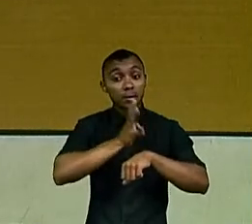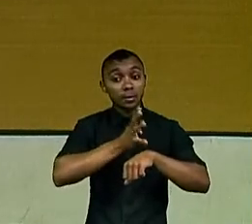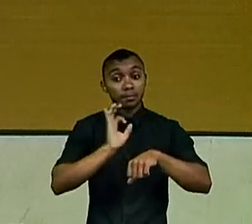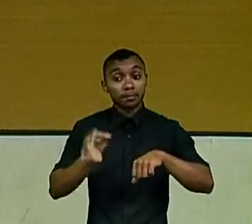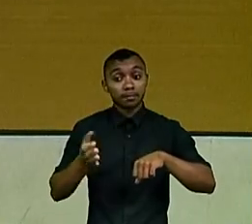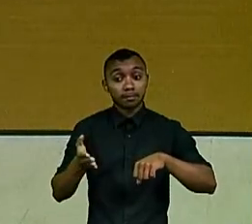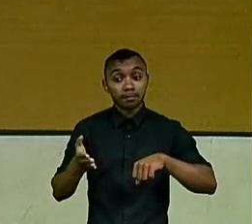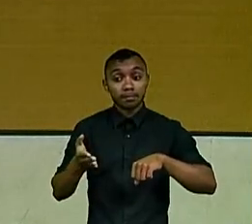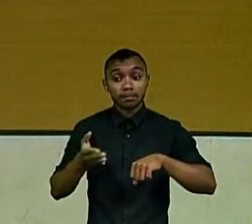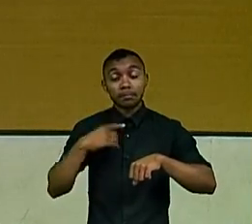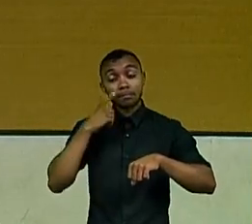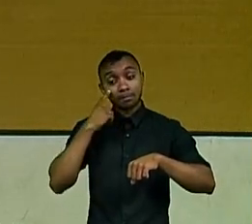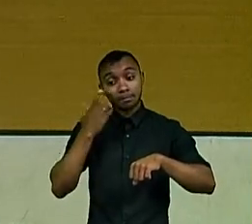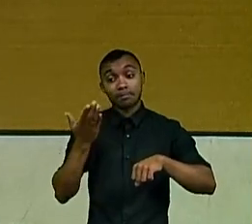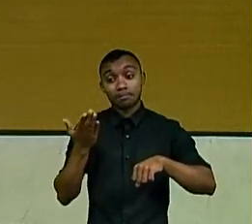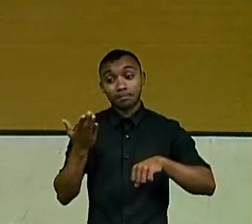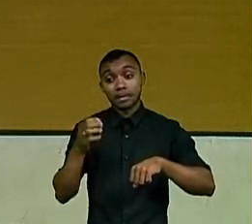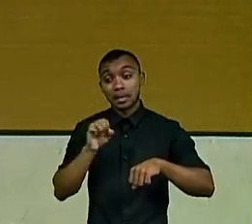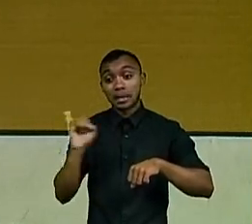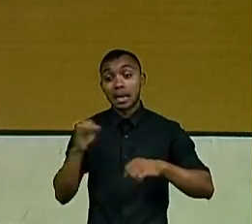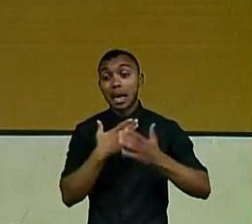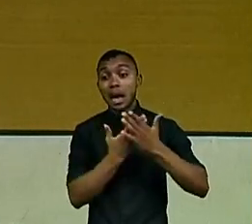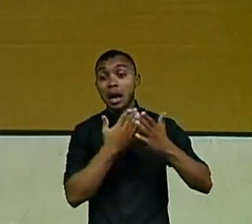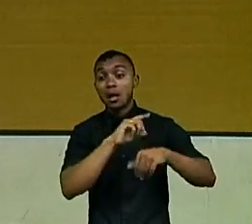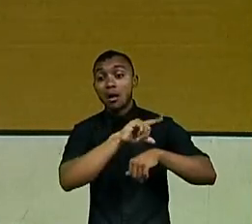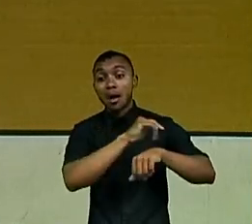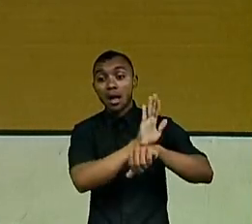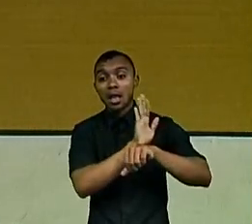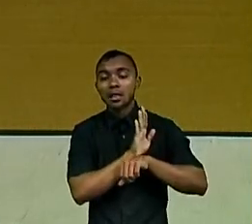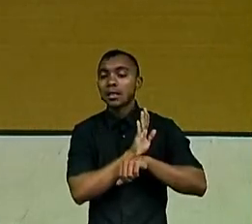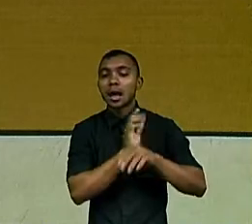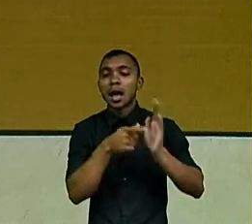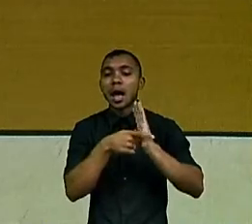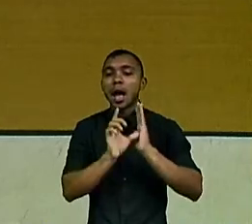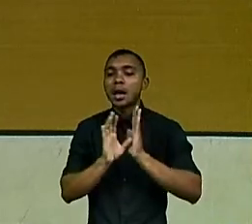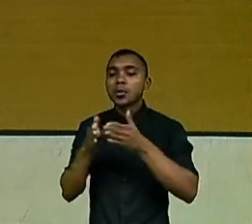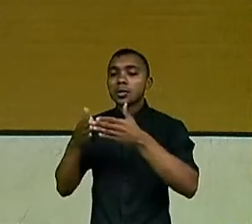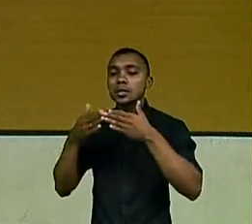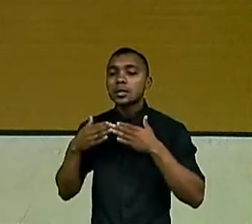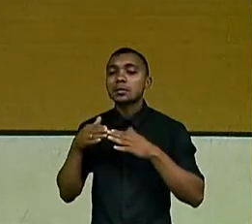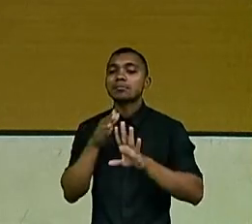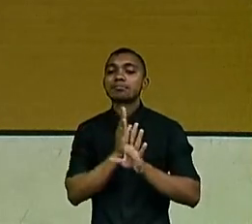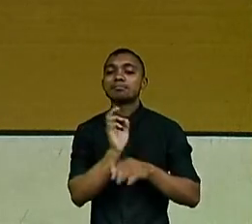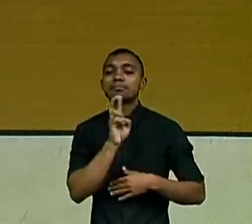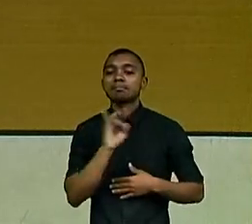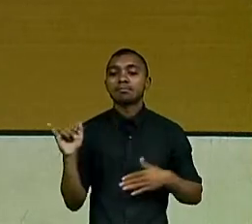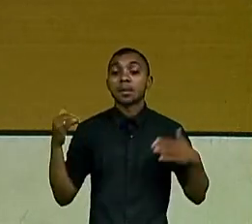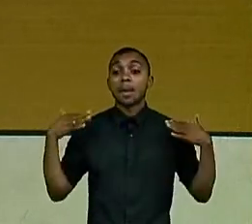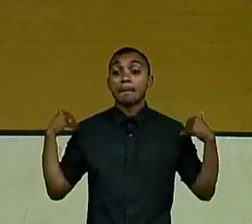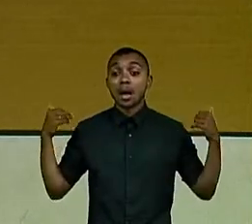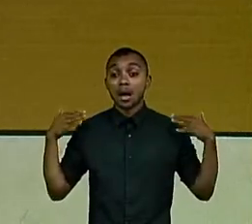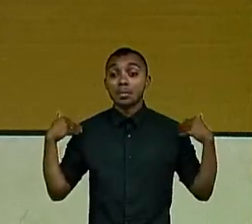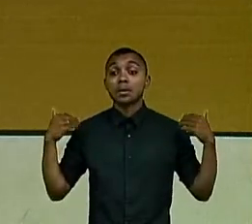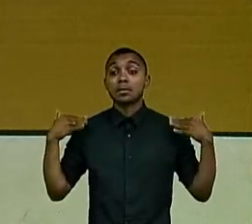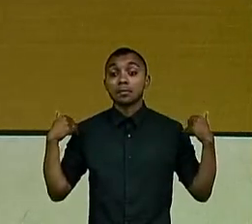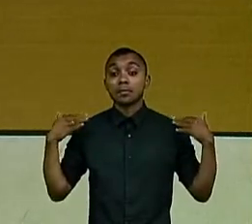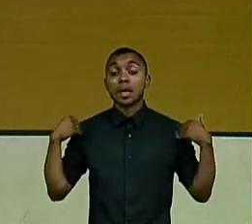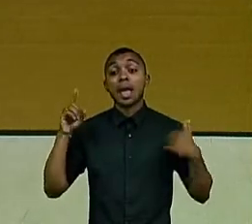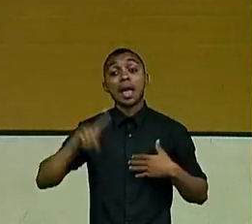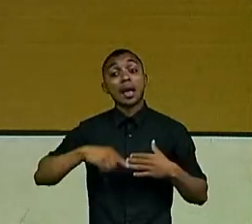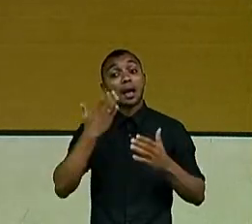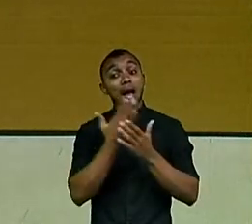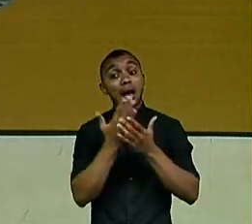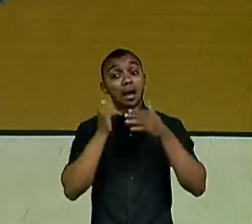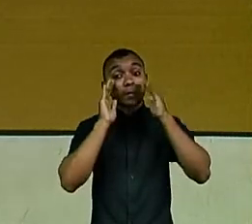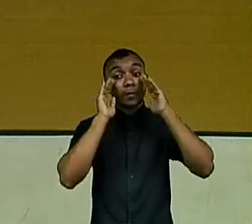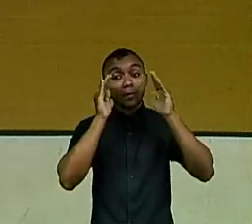provavelmente quem estuda à tarde na escola para fazer essa é a aula né claro que a gente vai